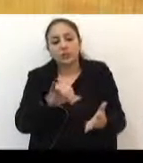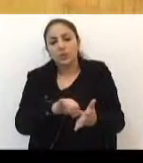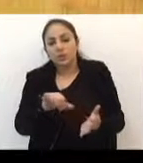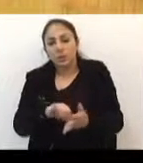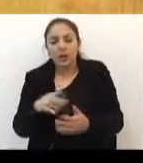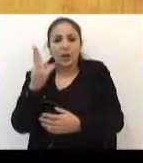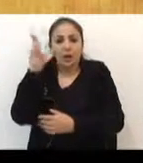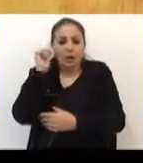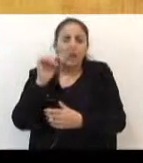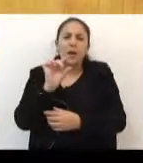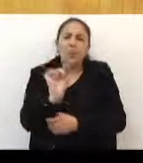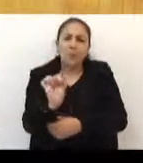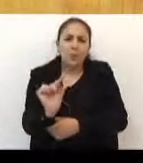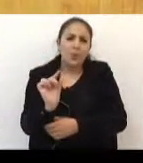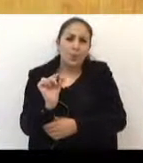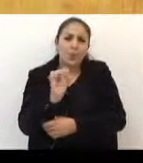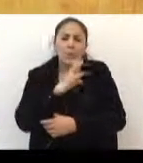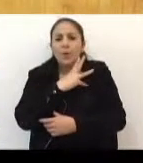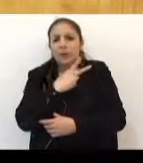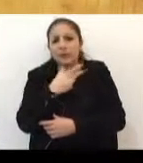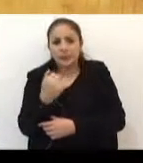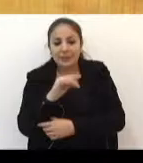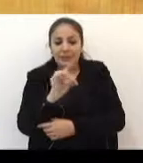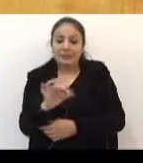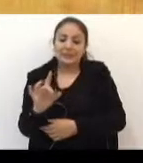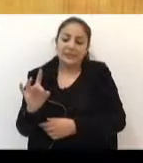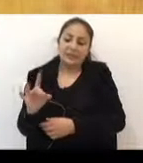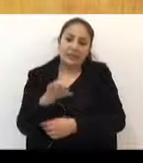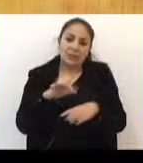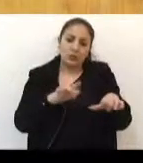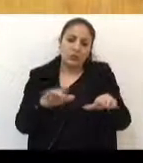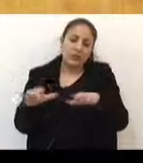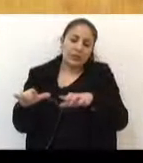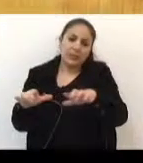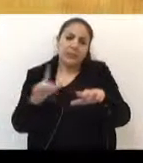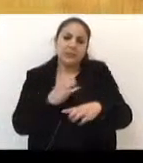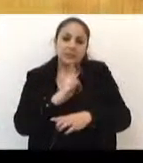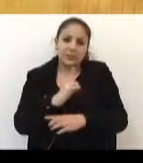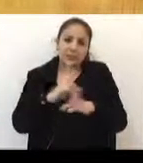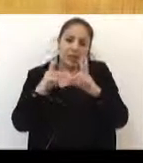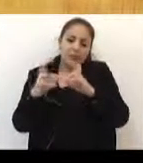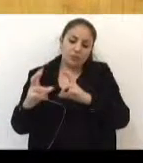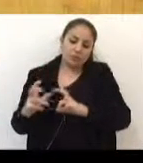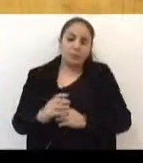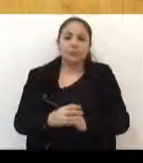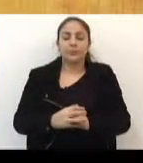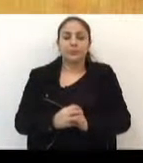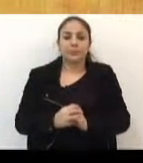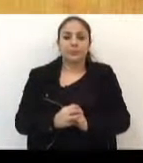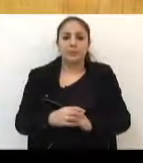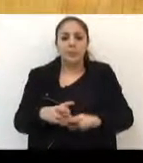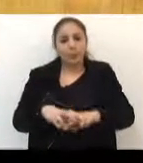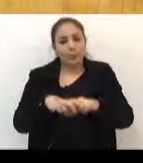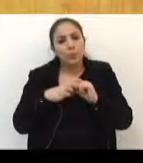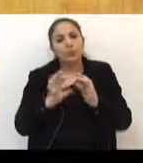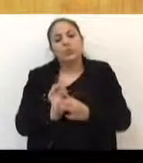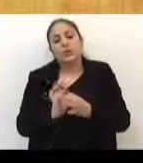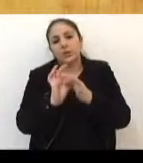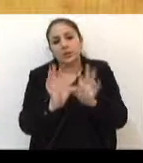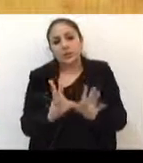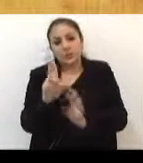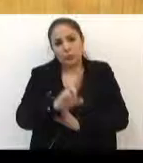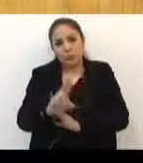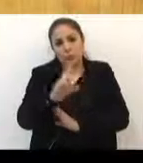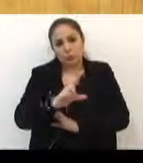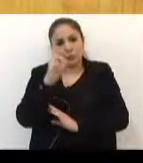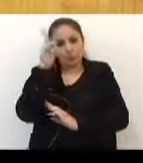número pequeno de animais de cada entidade que irá compor o tema, tem algumas entidades que não, então por isso que foi permitido o uso dos